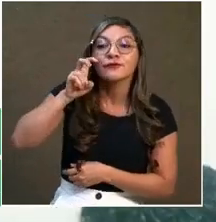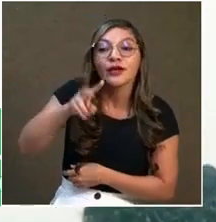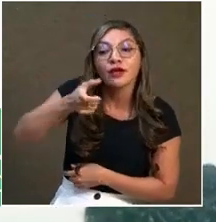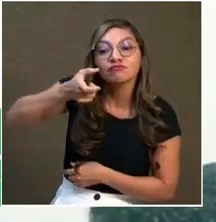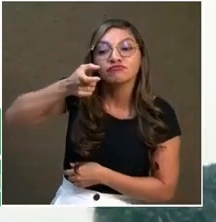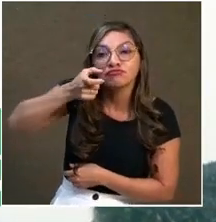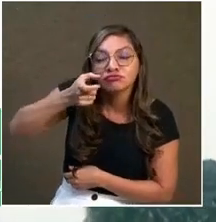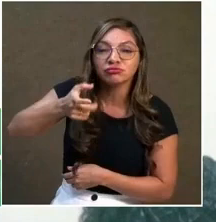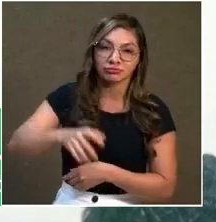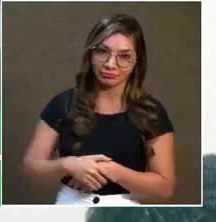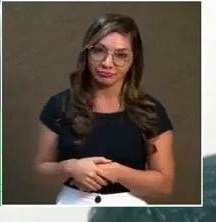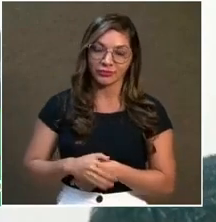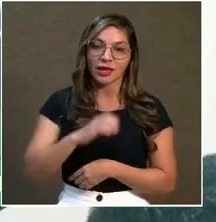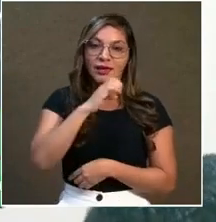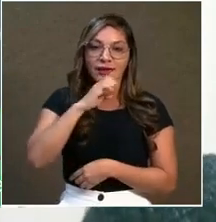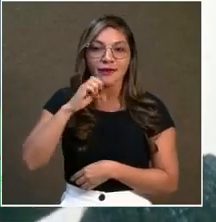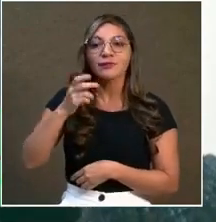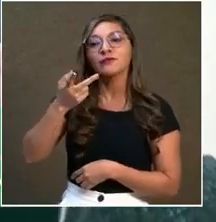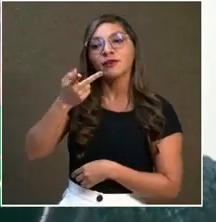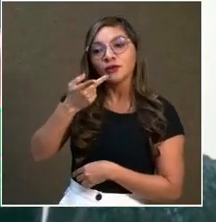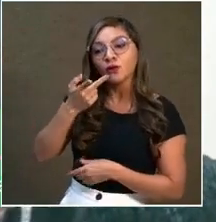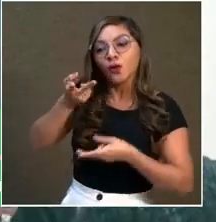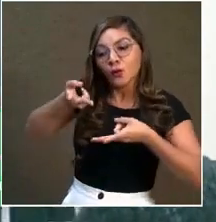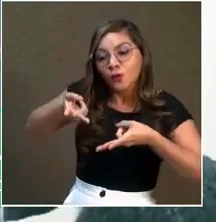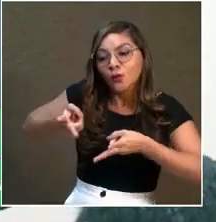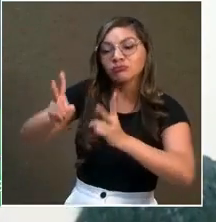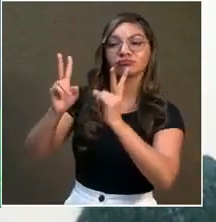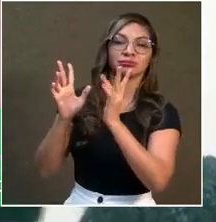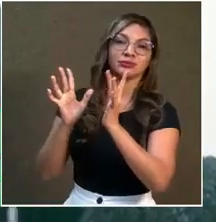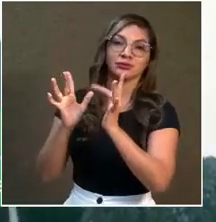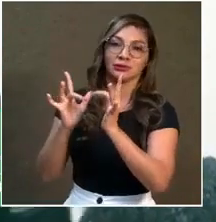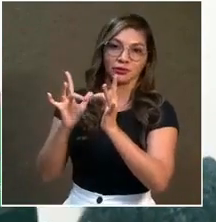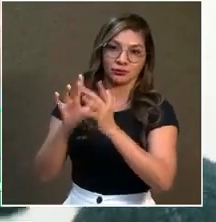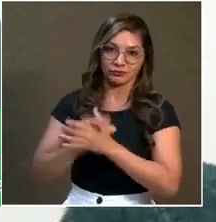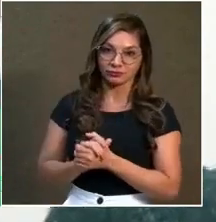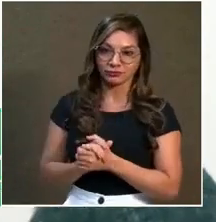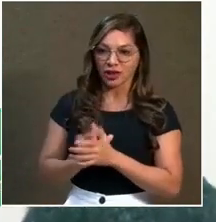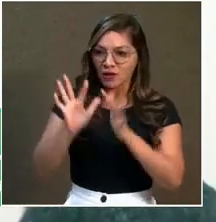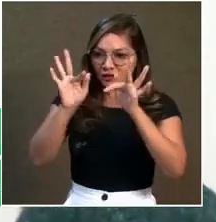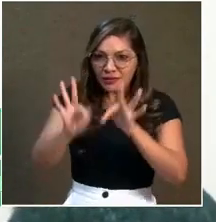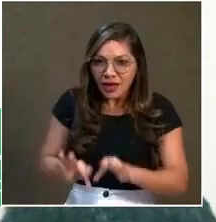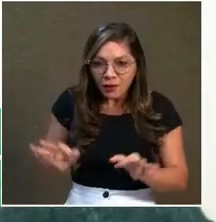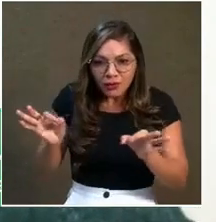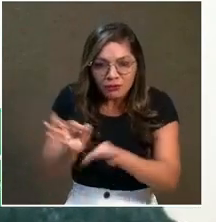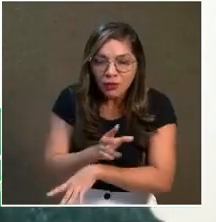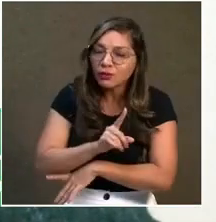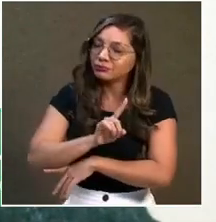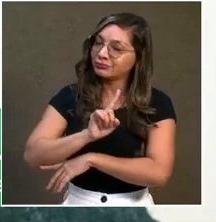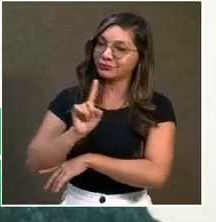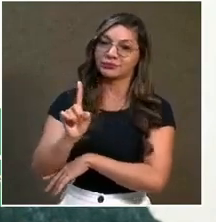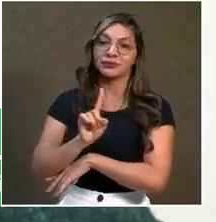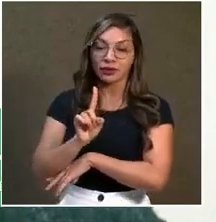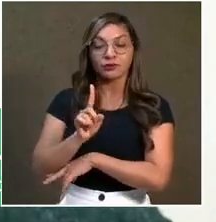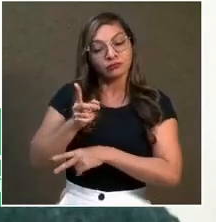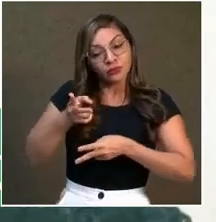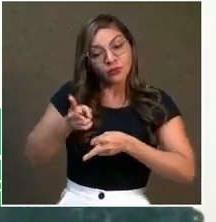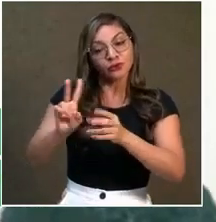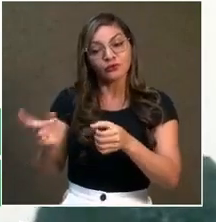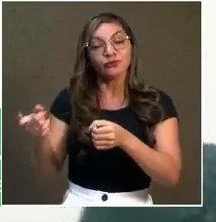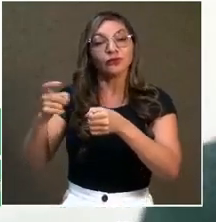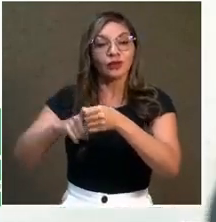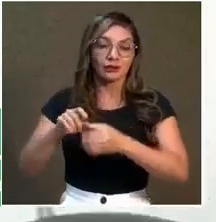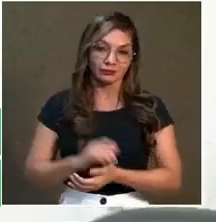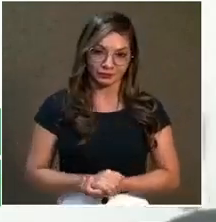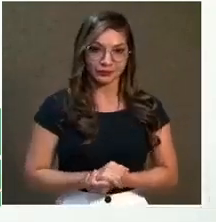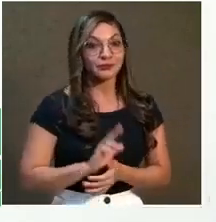visualizar ela falando que continuou namorando. Não tinha fim de relacionamento, eles reataram. Porque no carro, quando o Cássio chegou